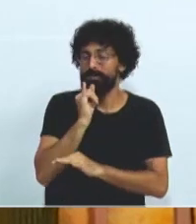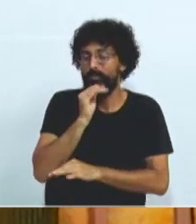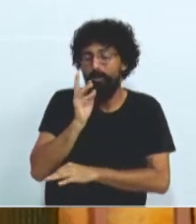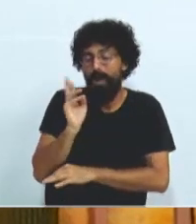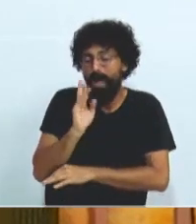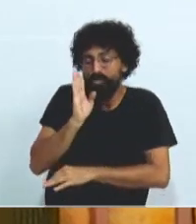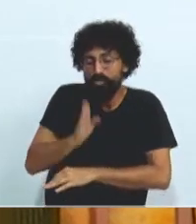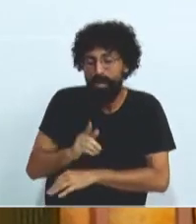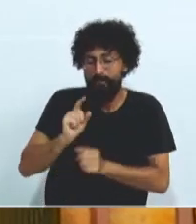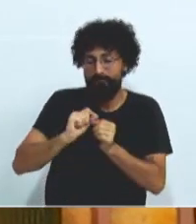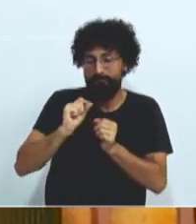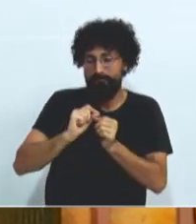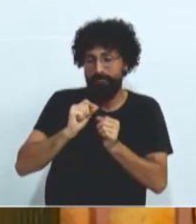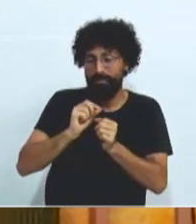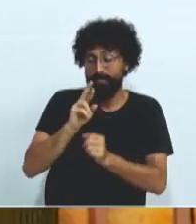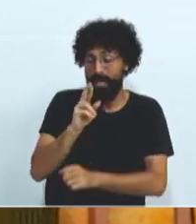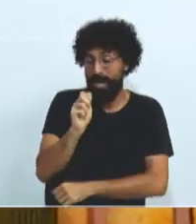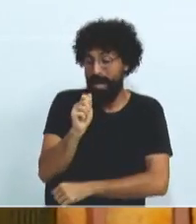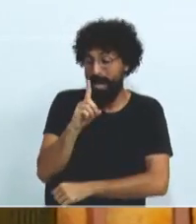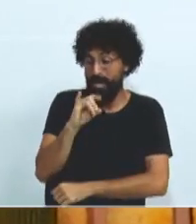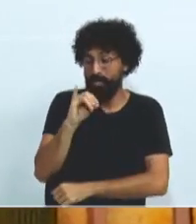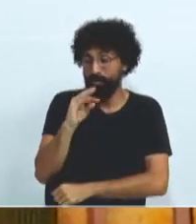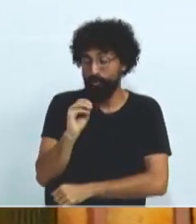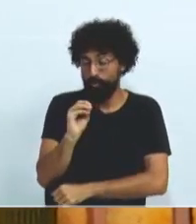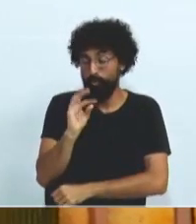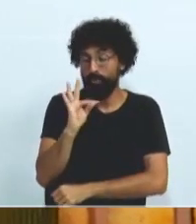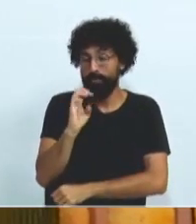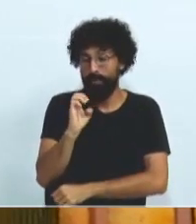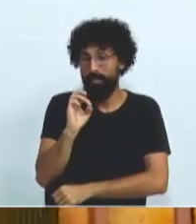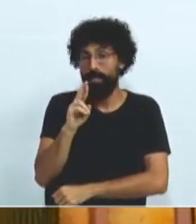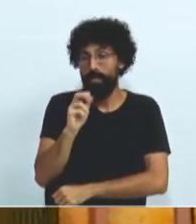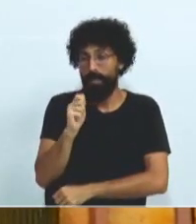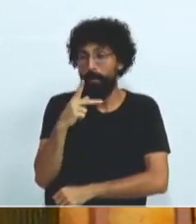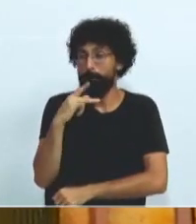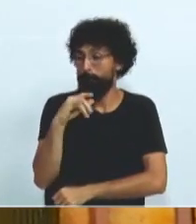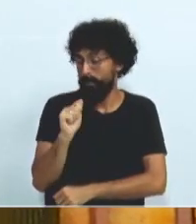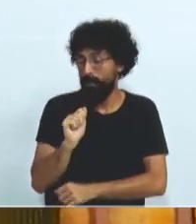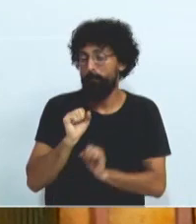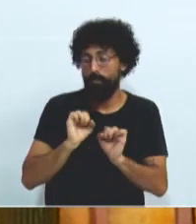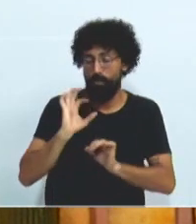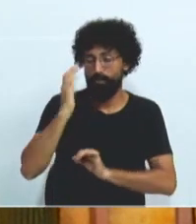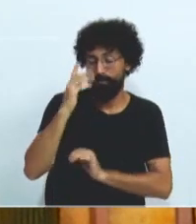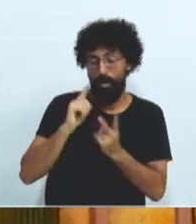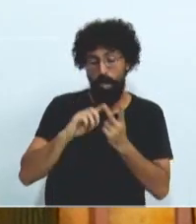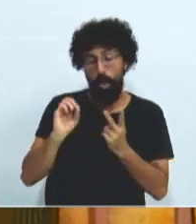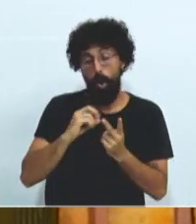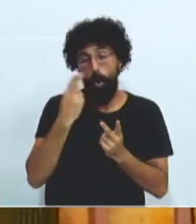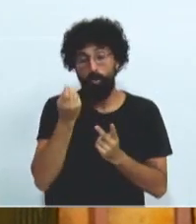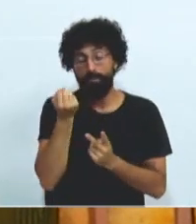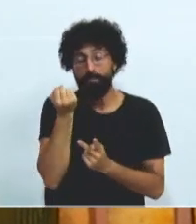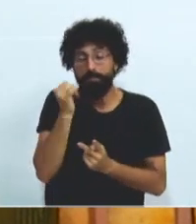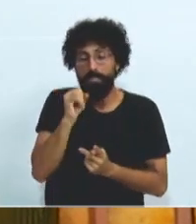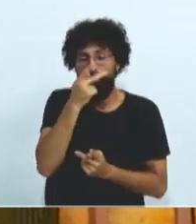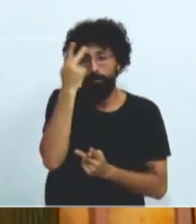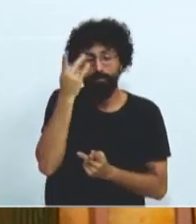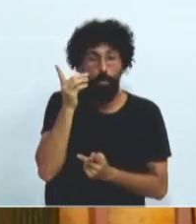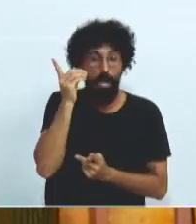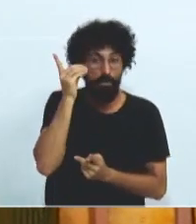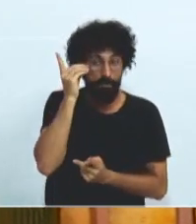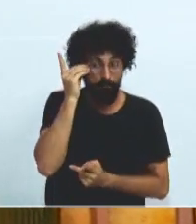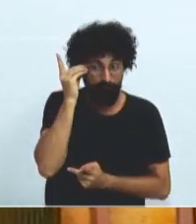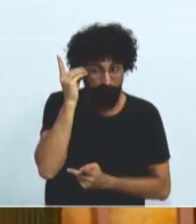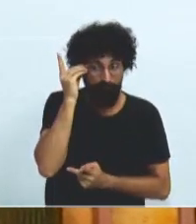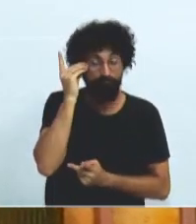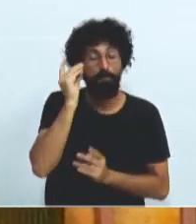quimioterapia também. Algumas outras doenças, tipo síndrome de Down, é um maior risco, anemia de Fanconi, mas isso